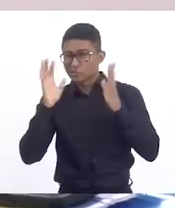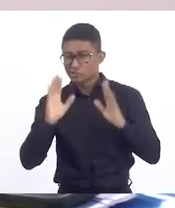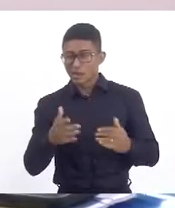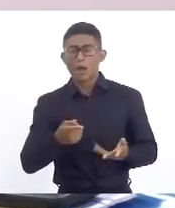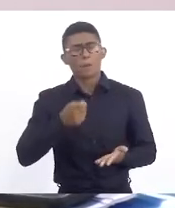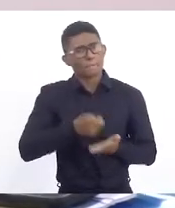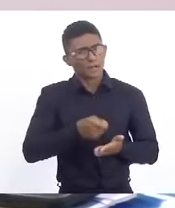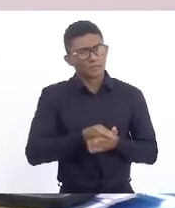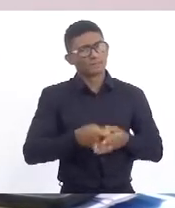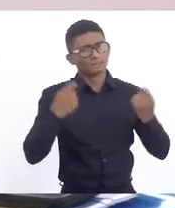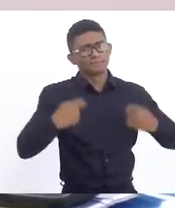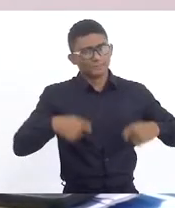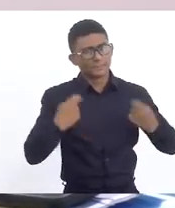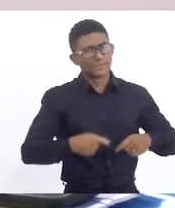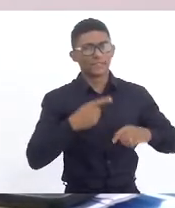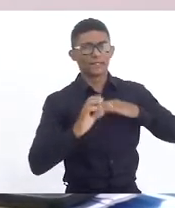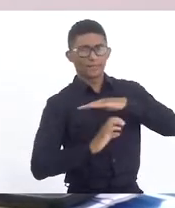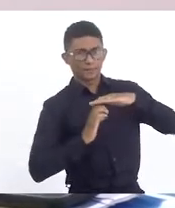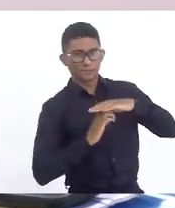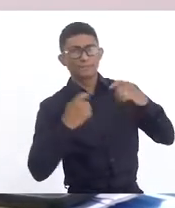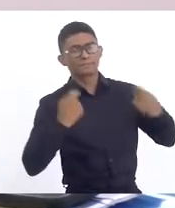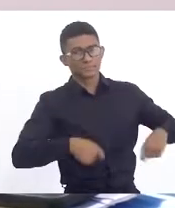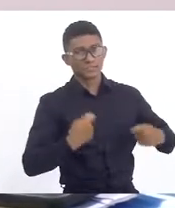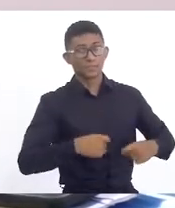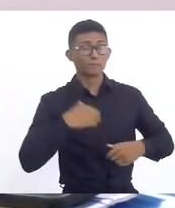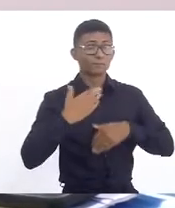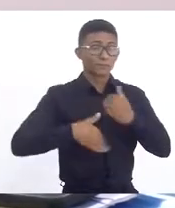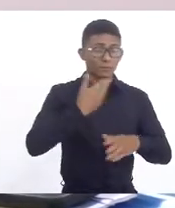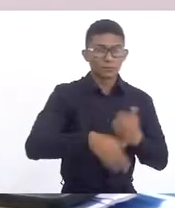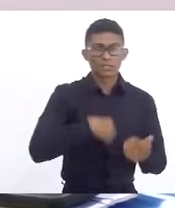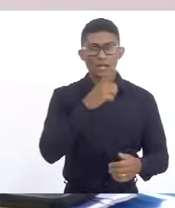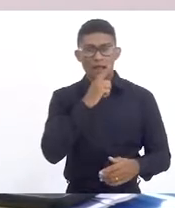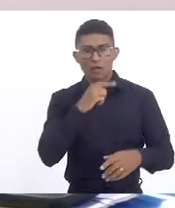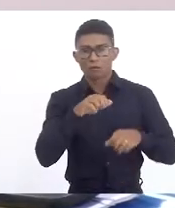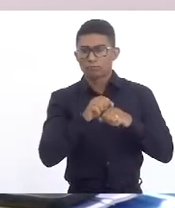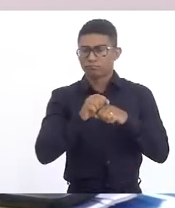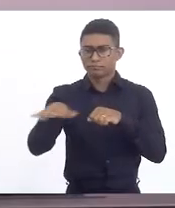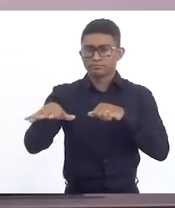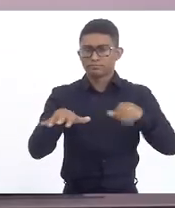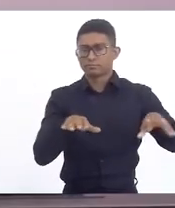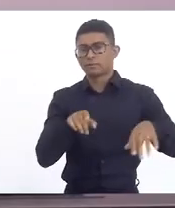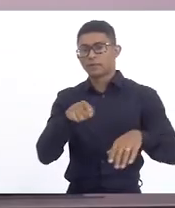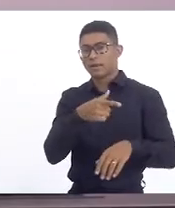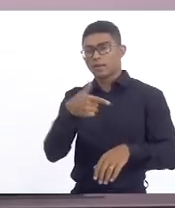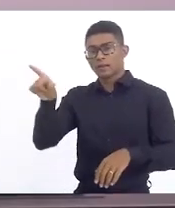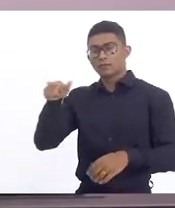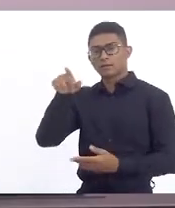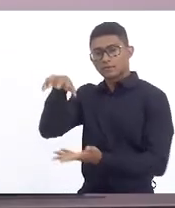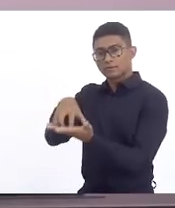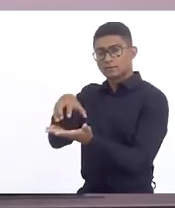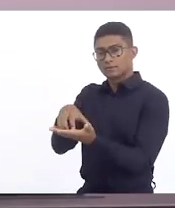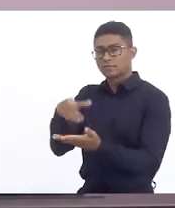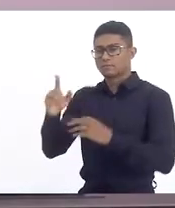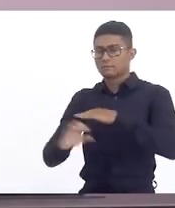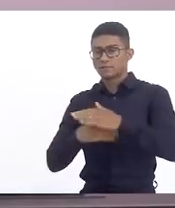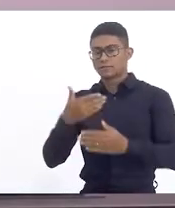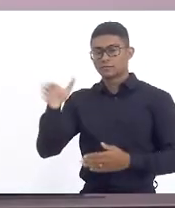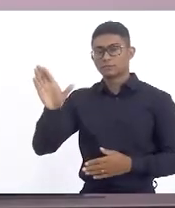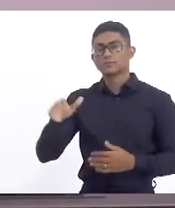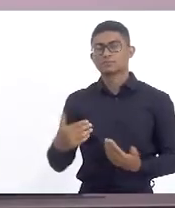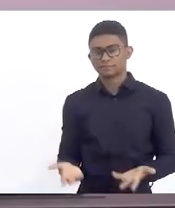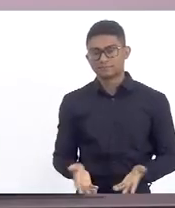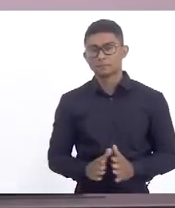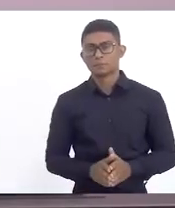A parte toda de produção de água ficou com a companhia depois da concessão dos 4 blocos. Então, vai ficar claro que a parte de abastecimento vai ficar sob